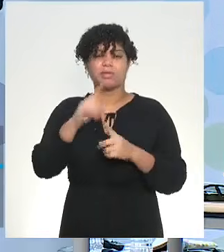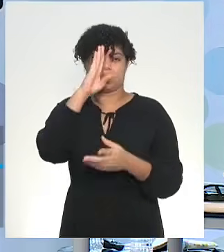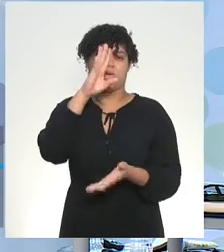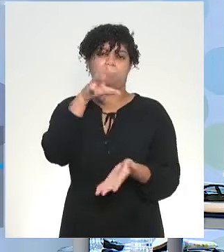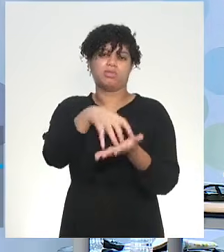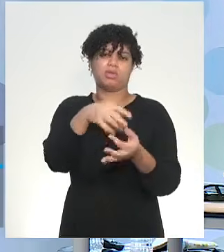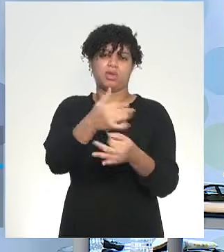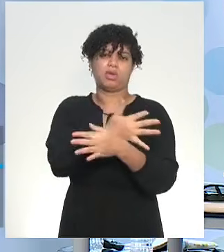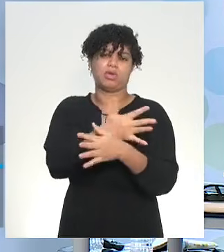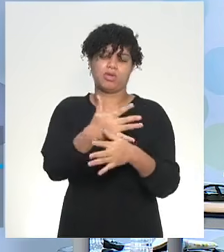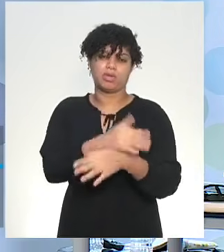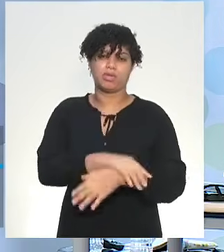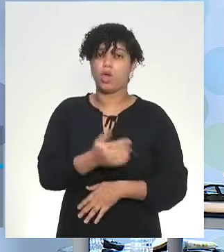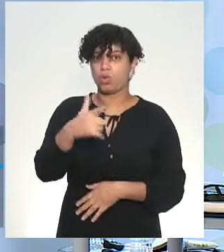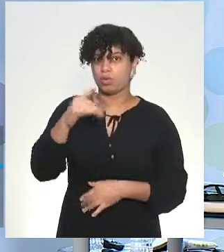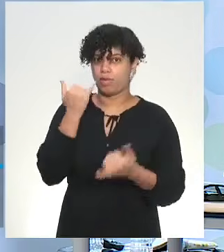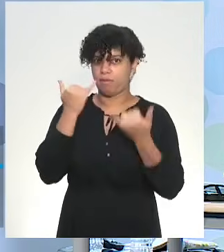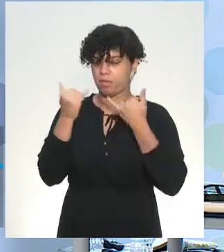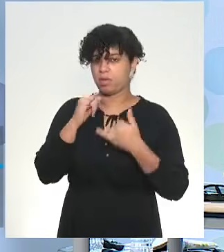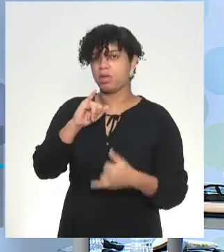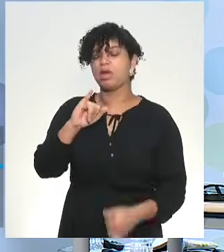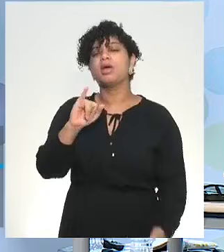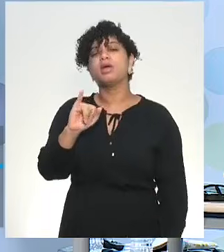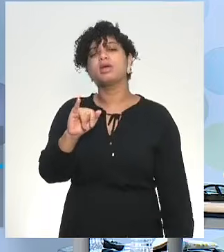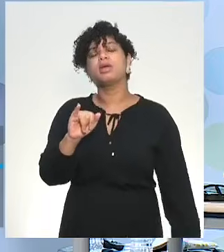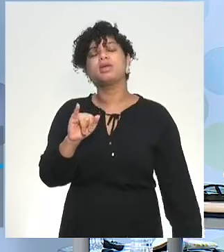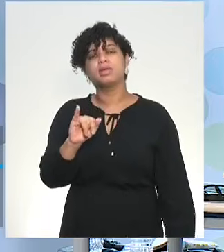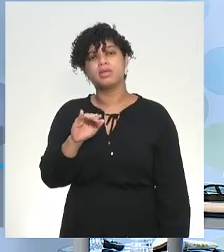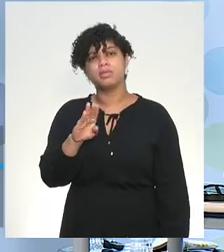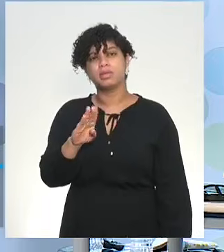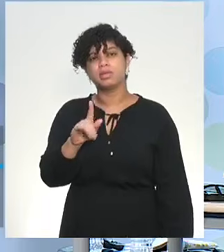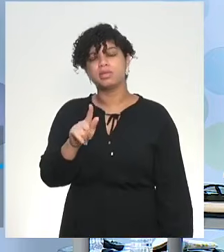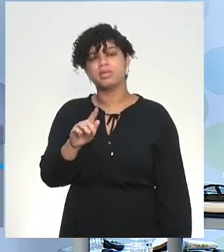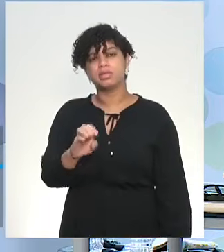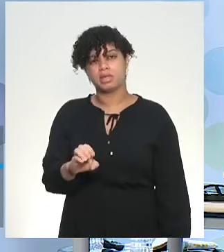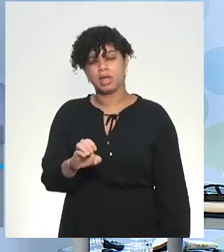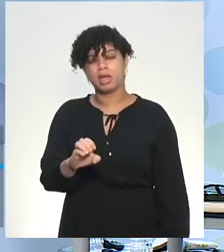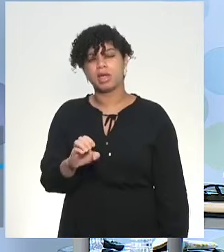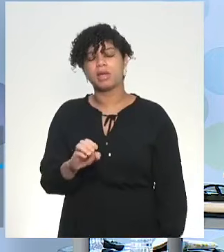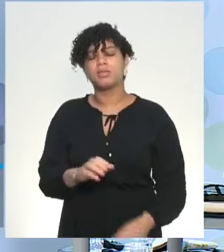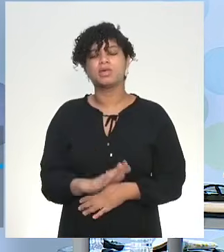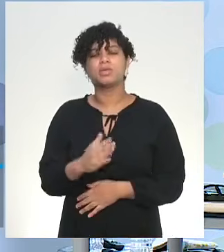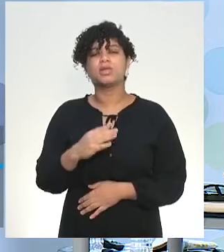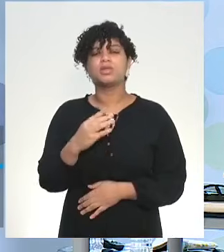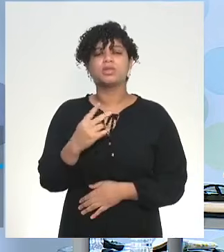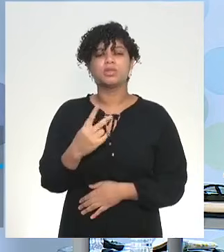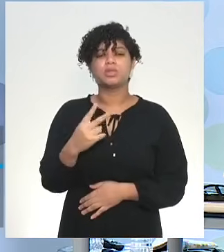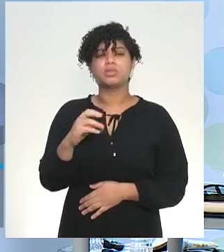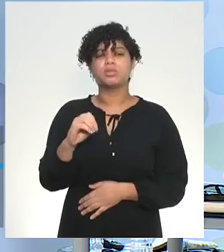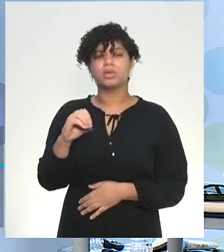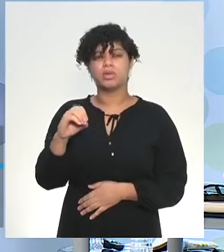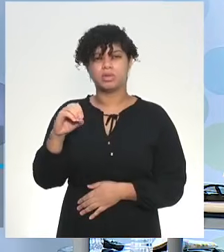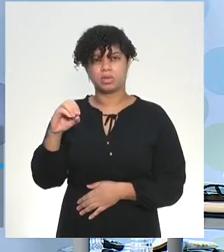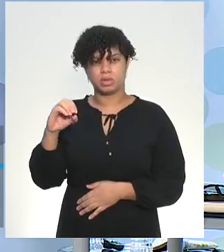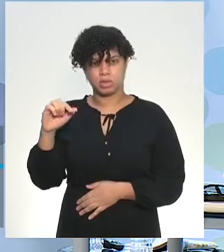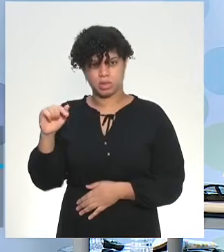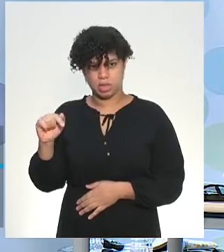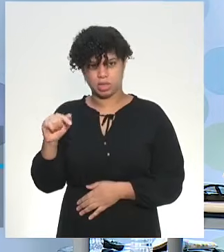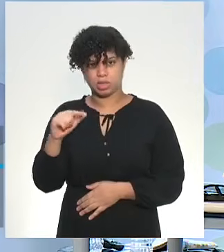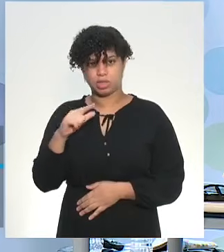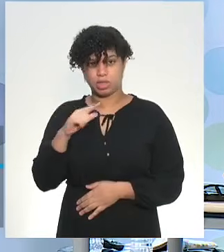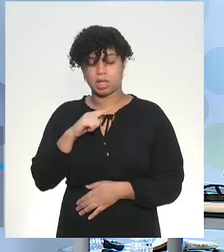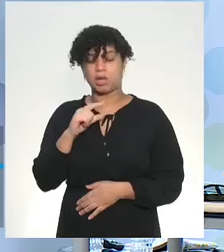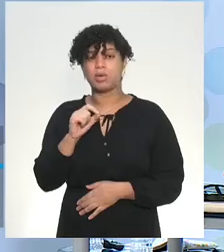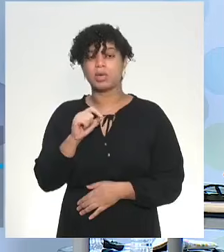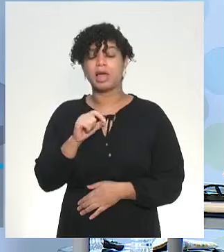IBGE ele forma, né, já a partir de 2007, através da REGIC, né, que é essa questão aí da formação